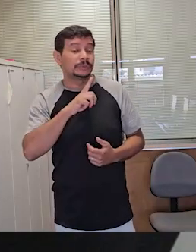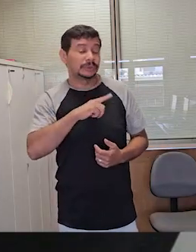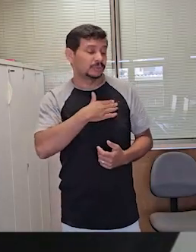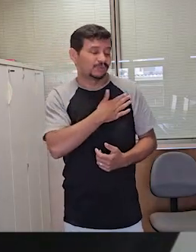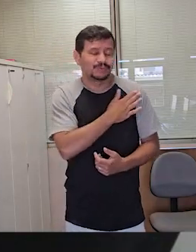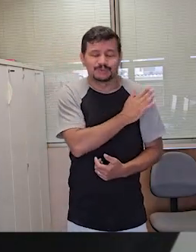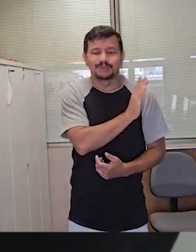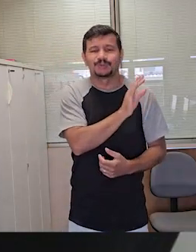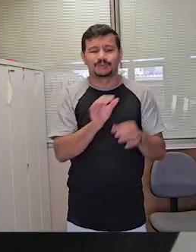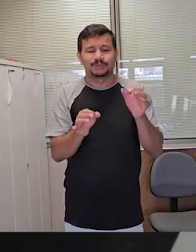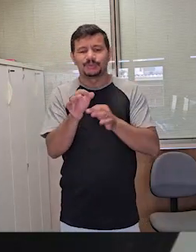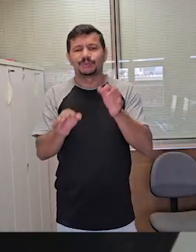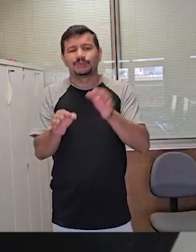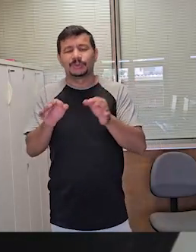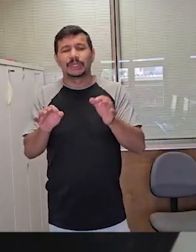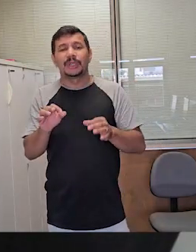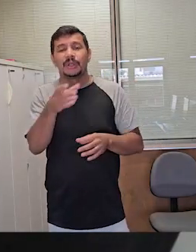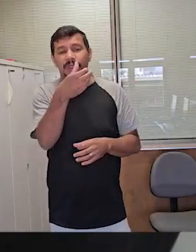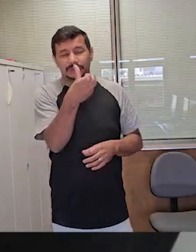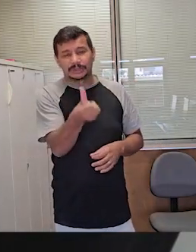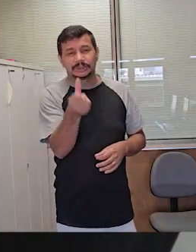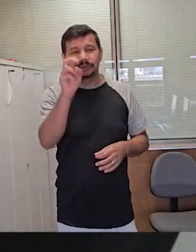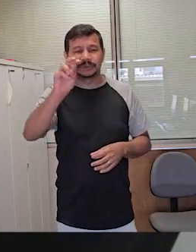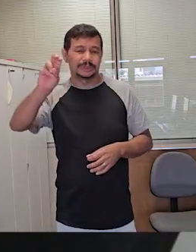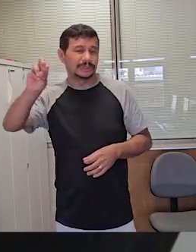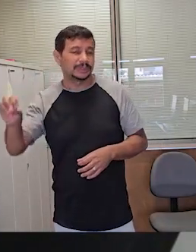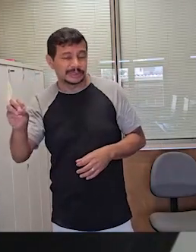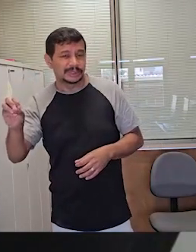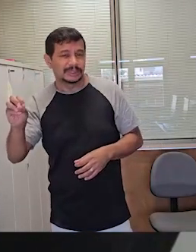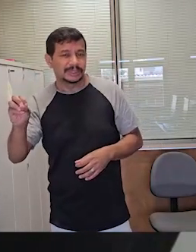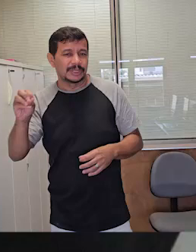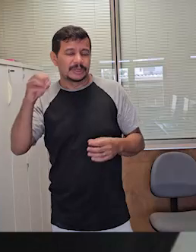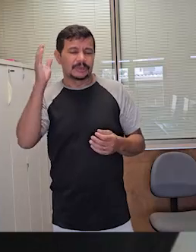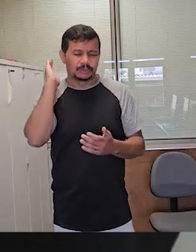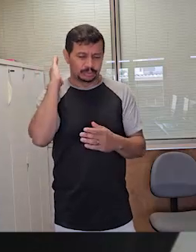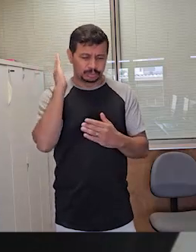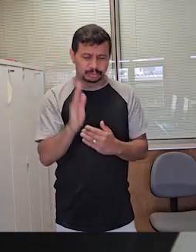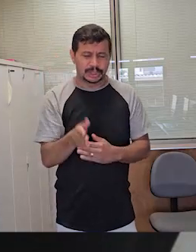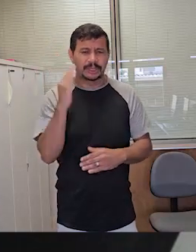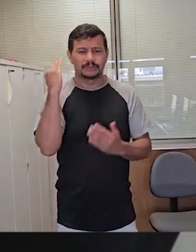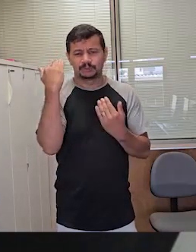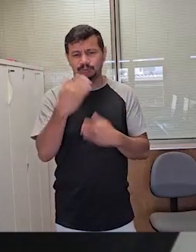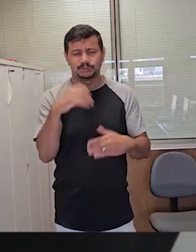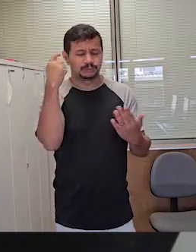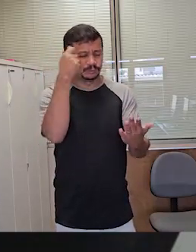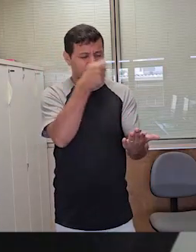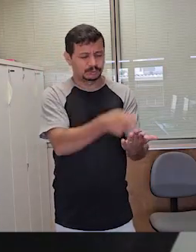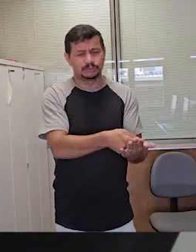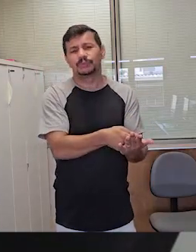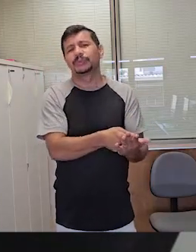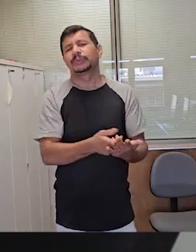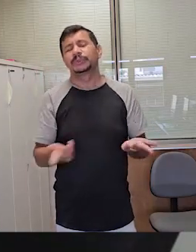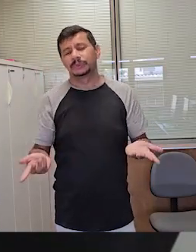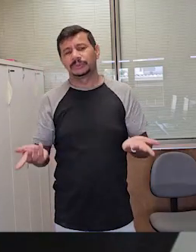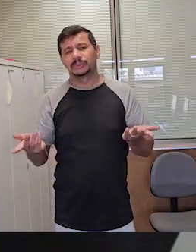moral, né? E dos 18 mil, 6.500 efetivamente foram para punição. Então, nós estamos falando de algo